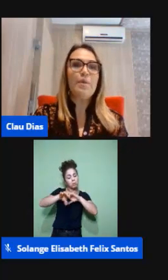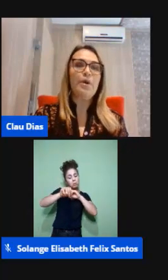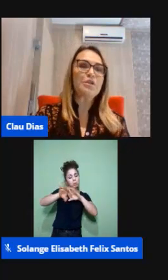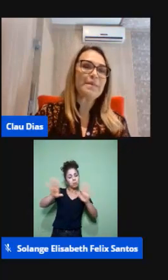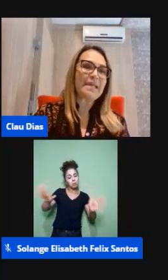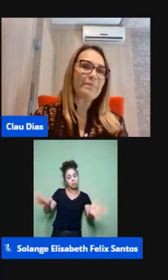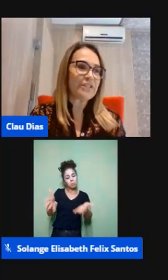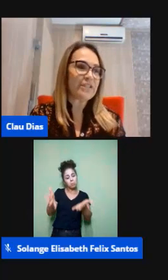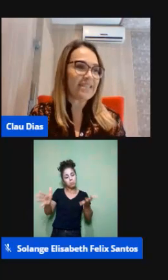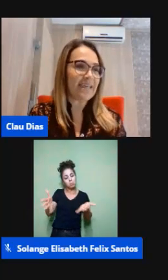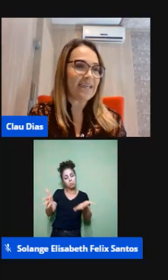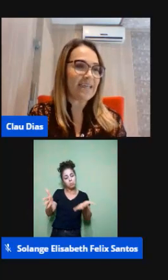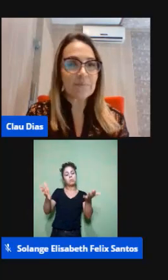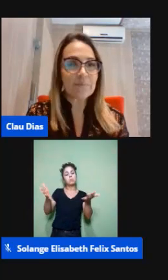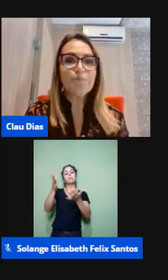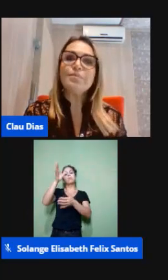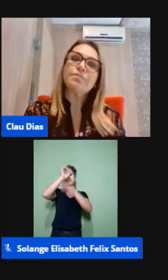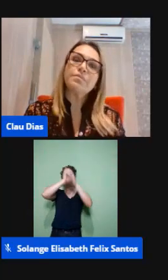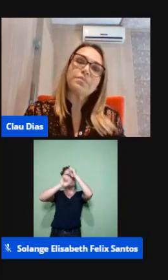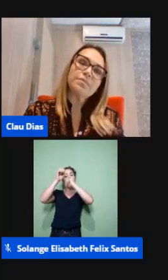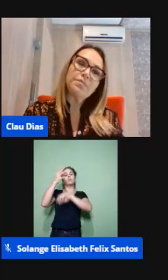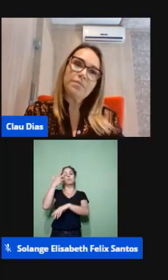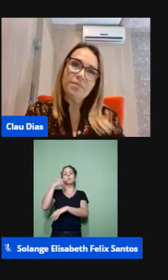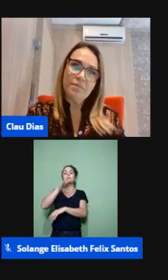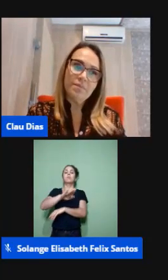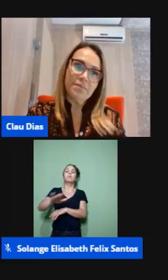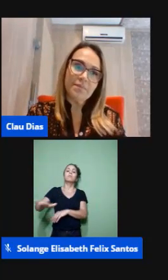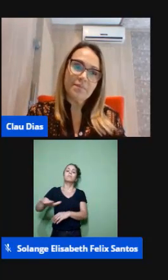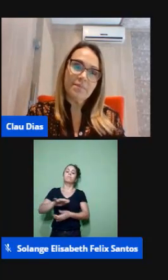criança. Pode passar, por gentileza.